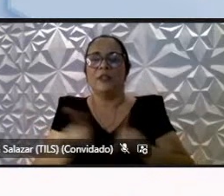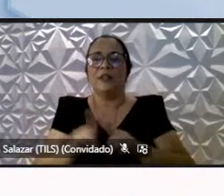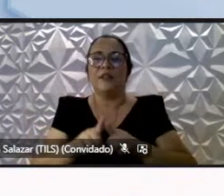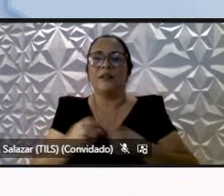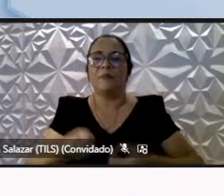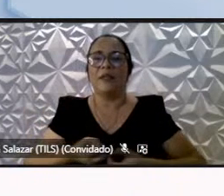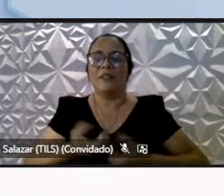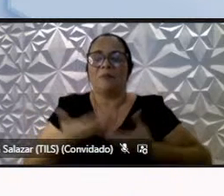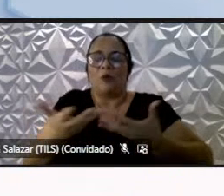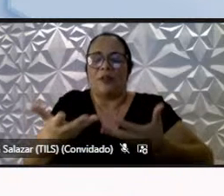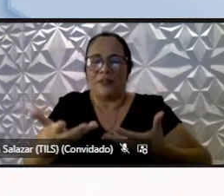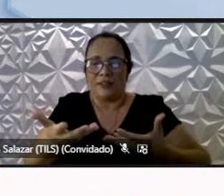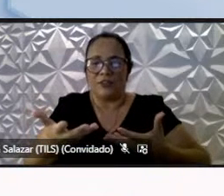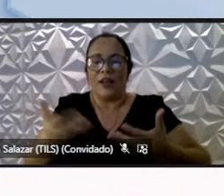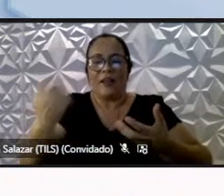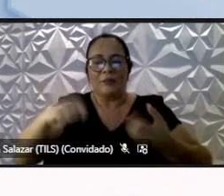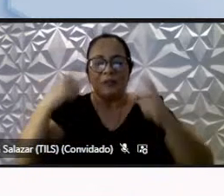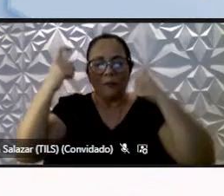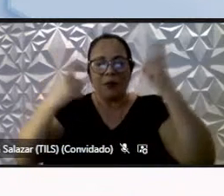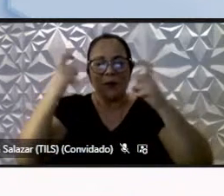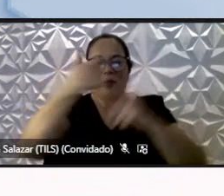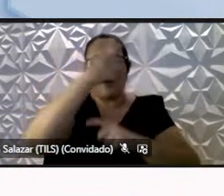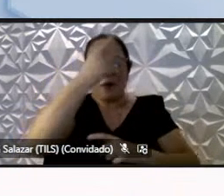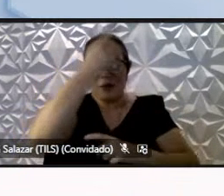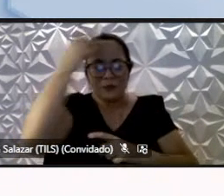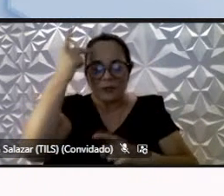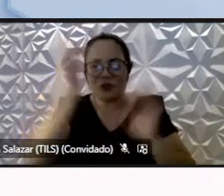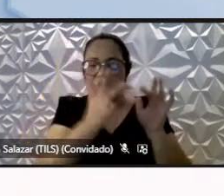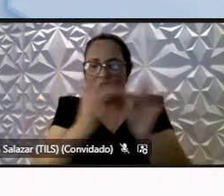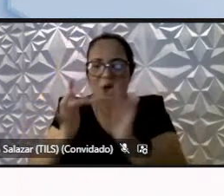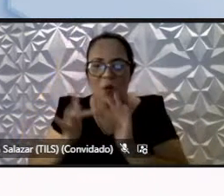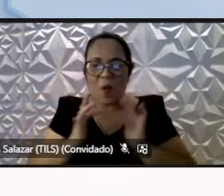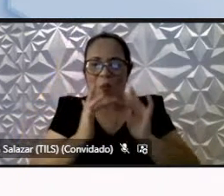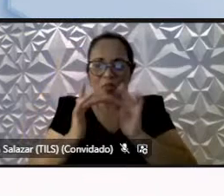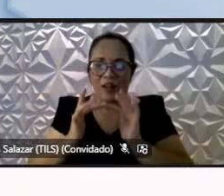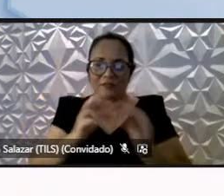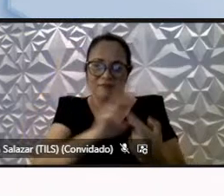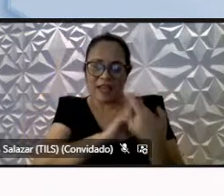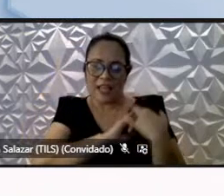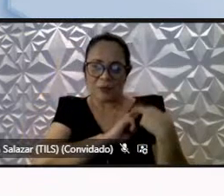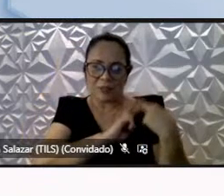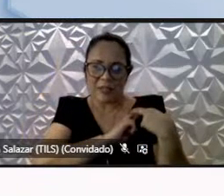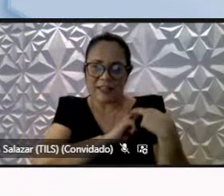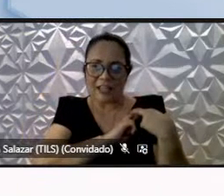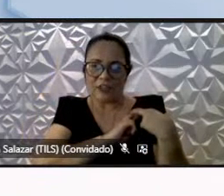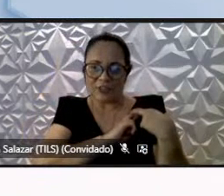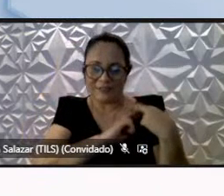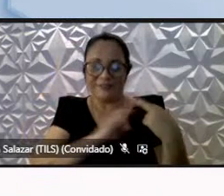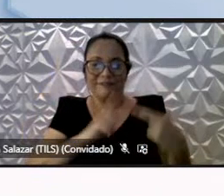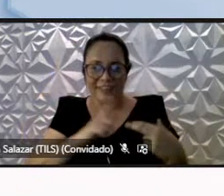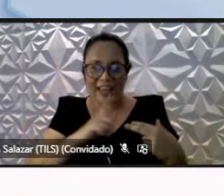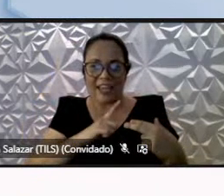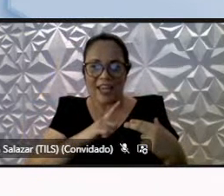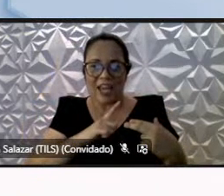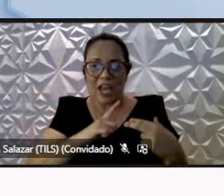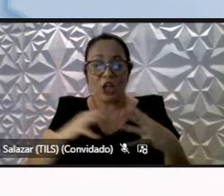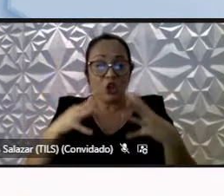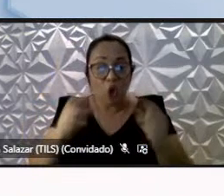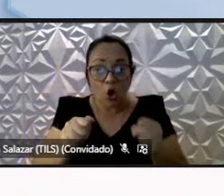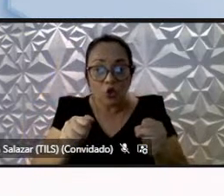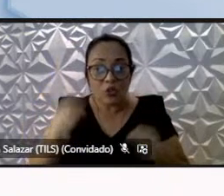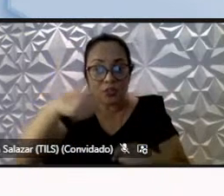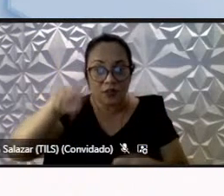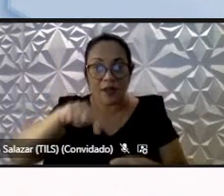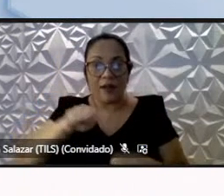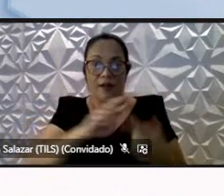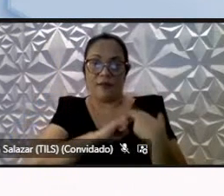com os outros, precisamos compreender que estamos conectados, que temos responsabilidades uns para com os outros. And